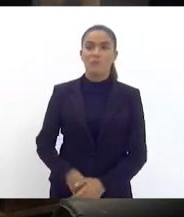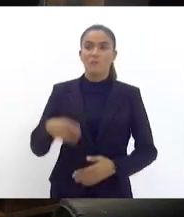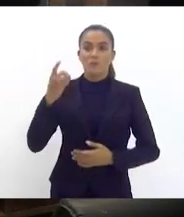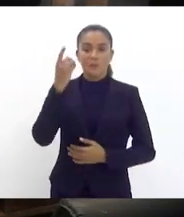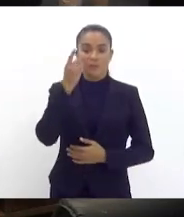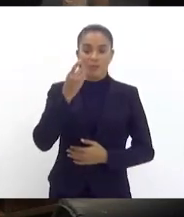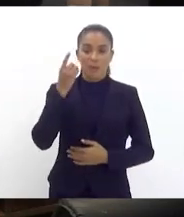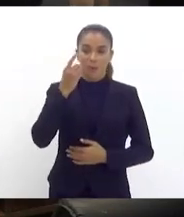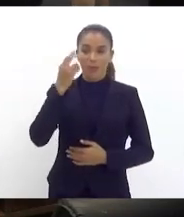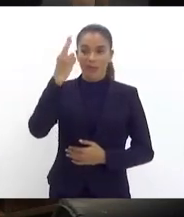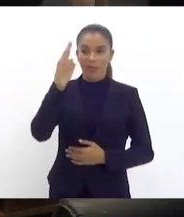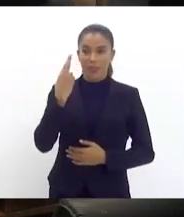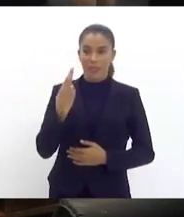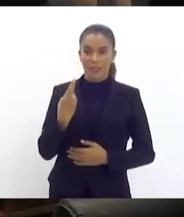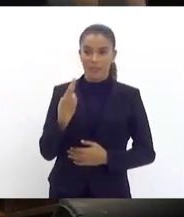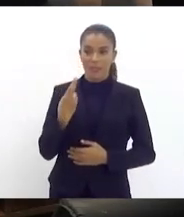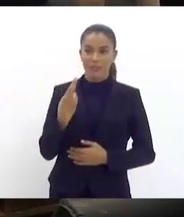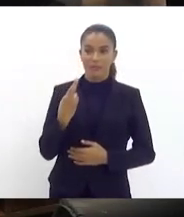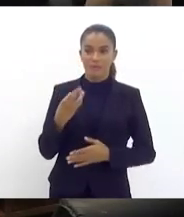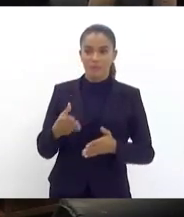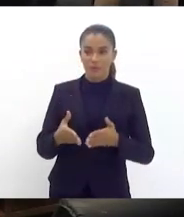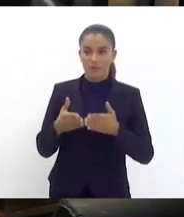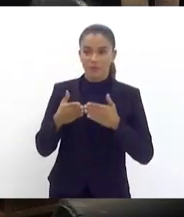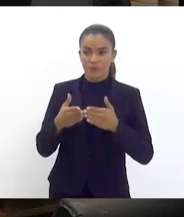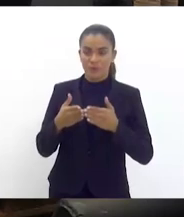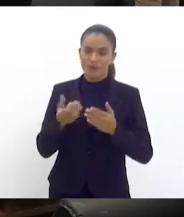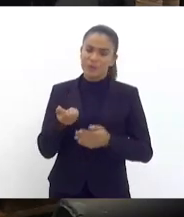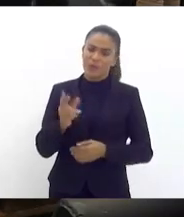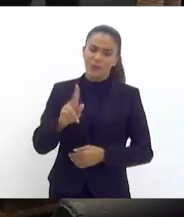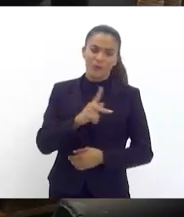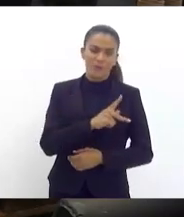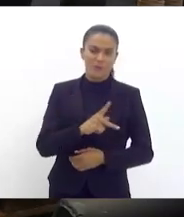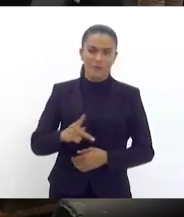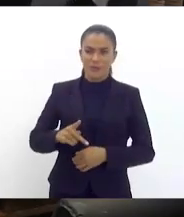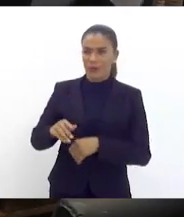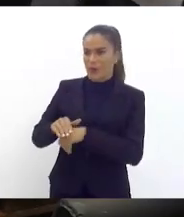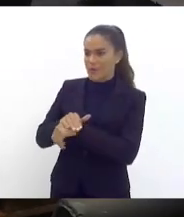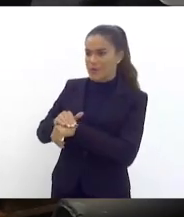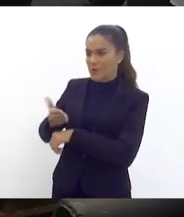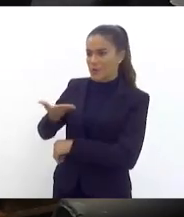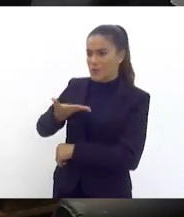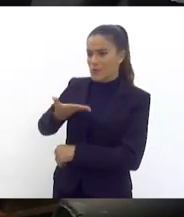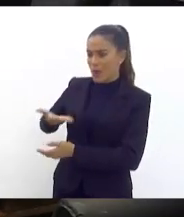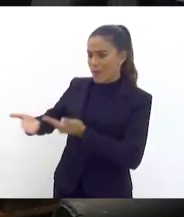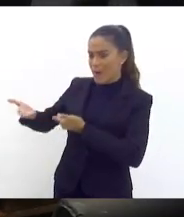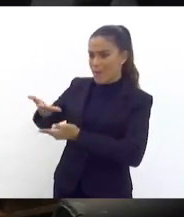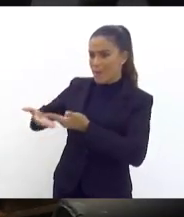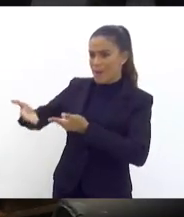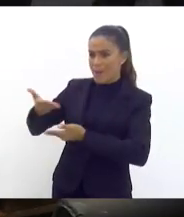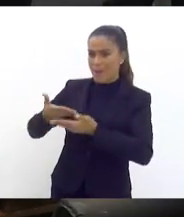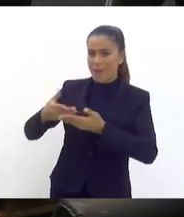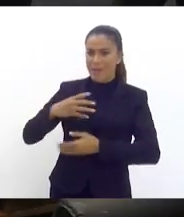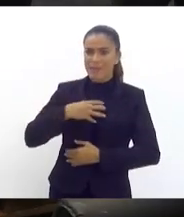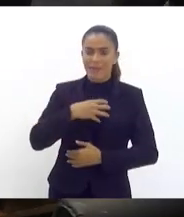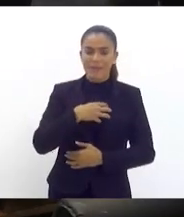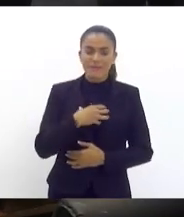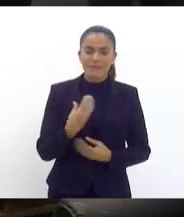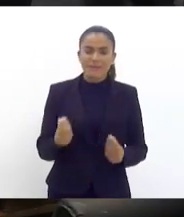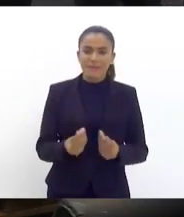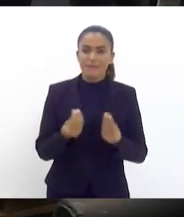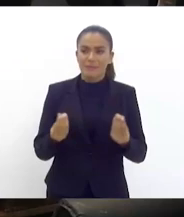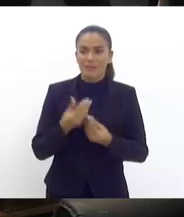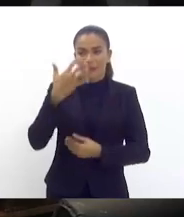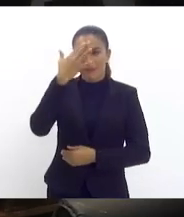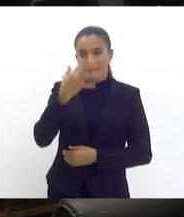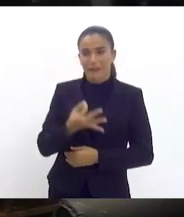Deputada Renata Souza, por favor. Senhor presidente, aqui conversando com meus colegas que têm uma sensibilidade e que entendem